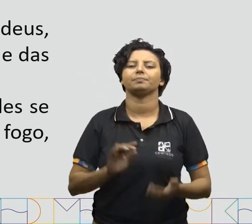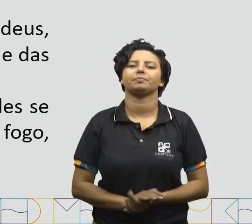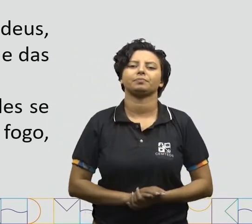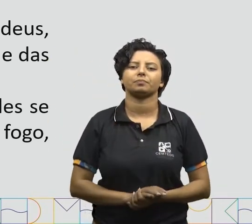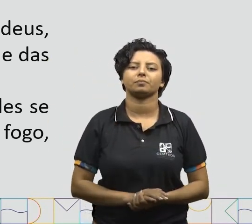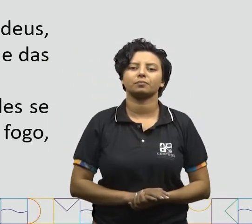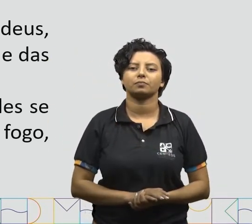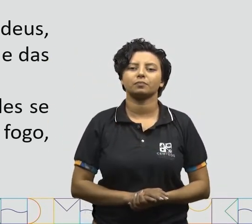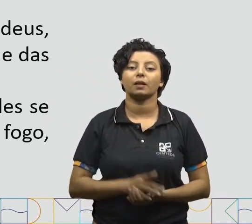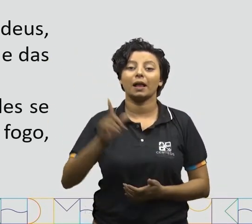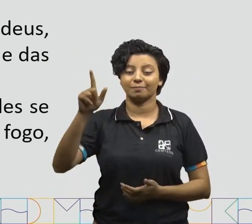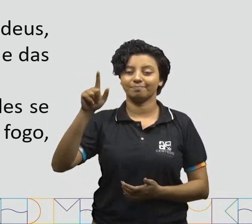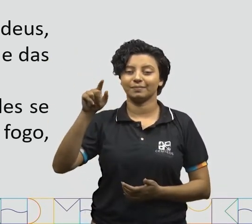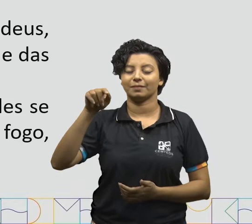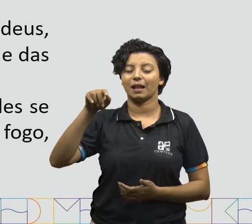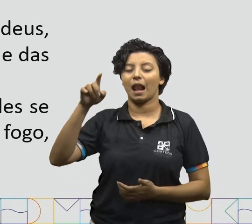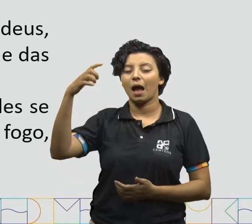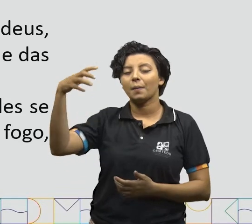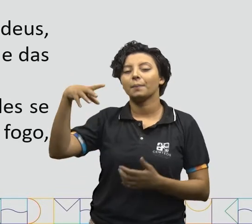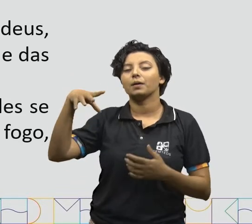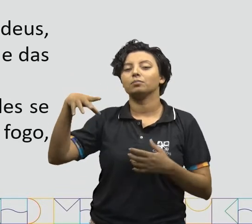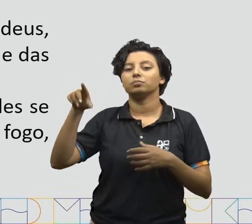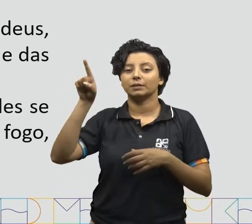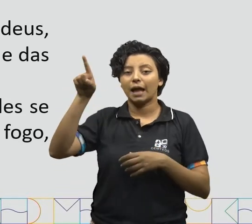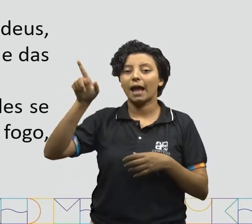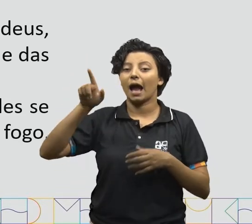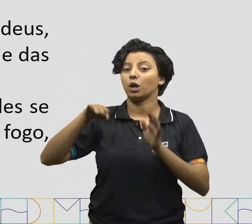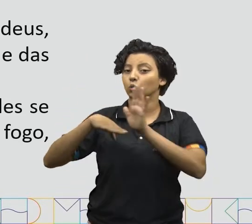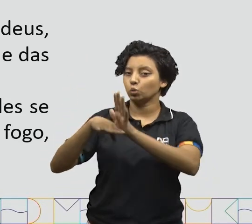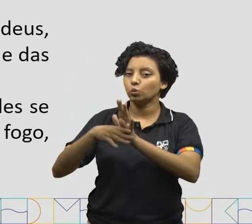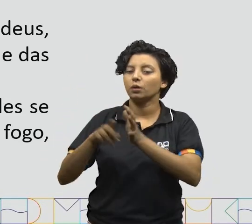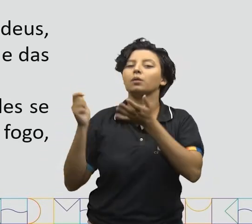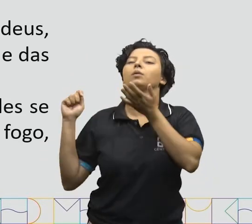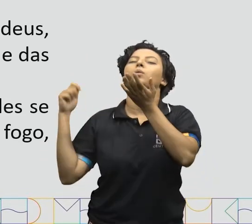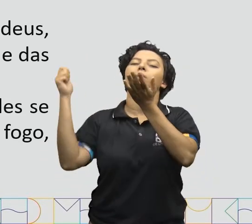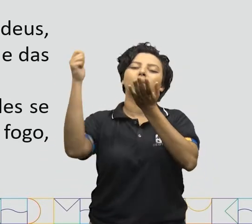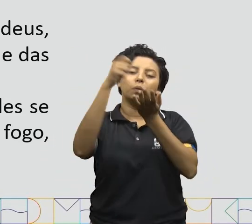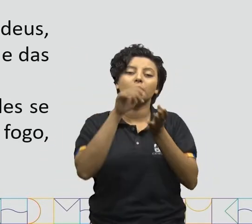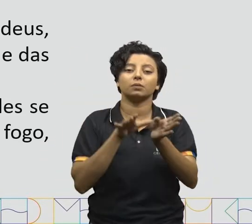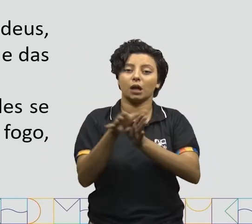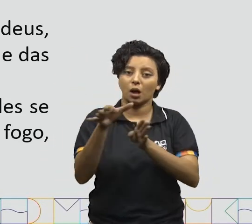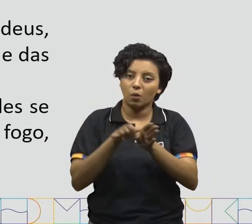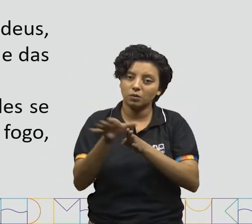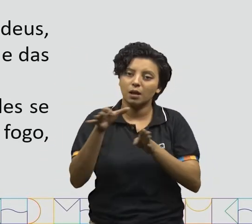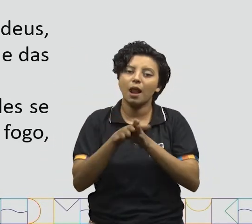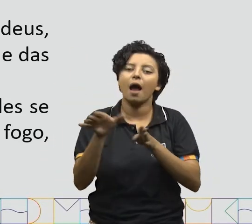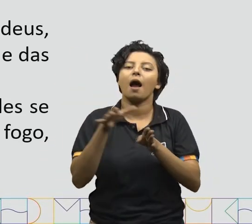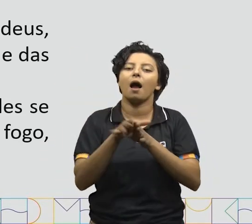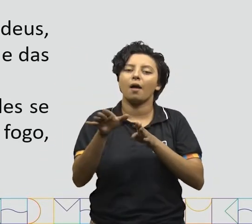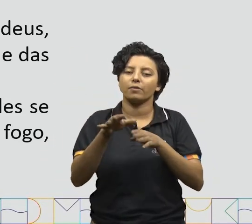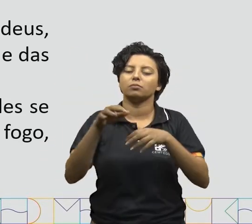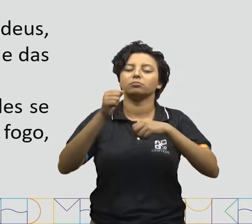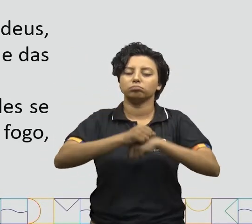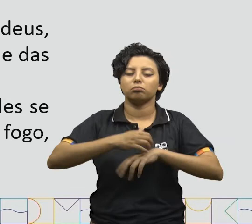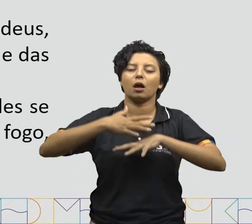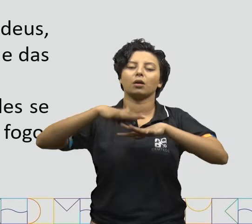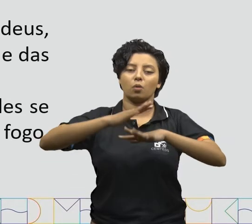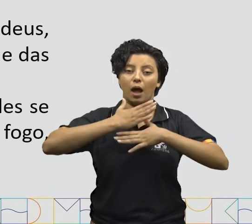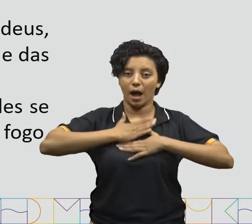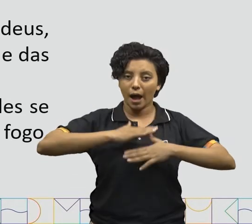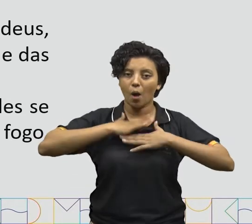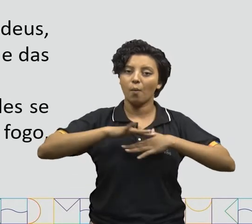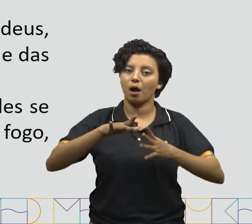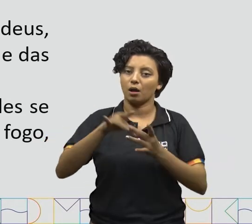afirmação. Os inuites tinham a ajuda de xamãs, que aconselhavam as pessoas a lembrarem dos rituais